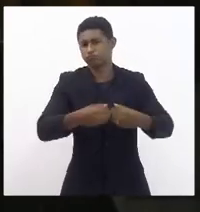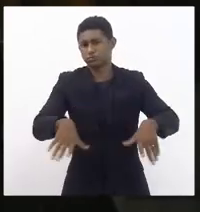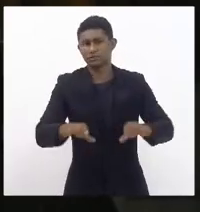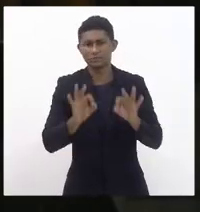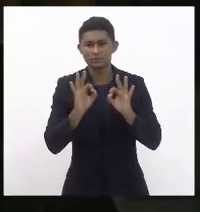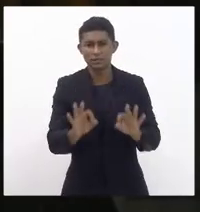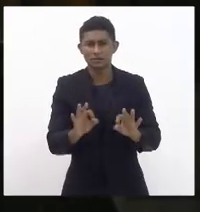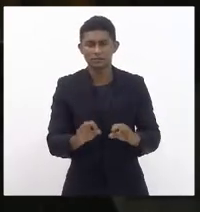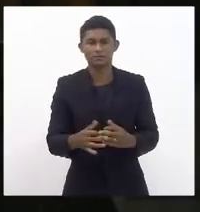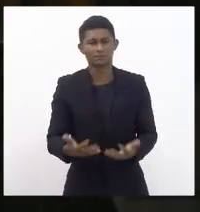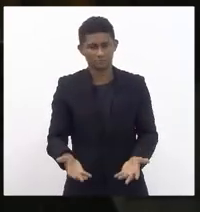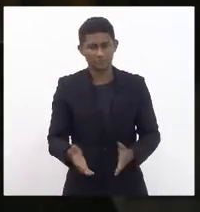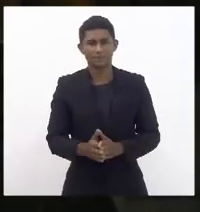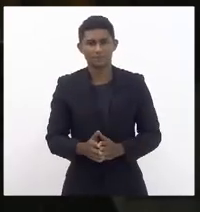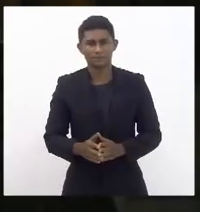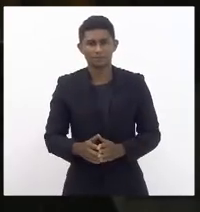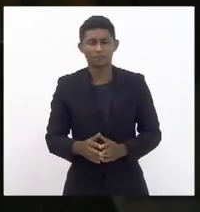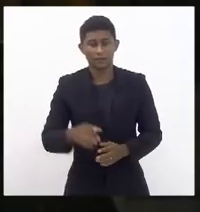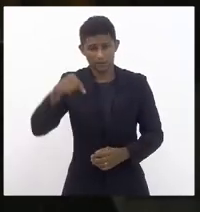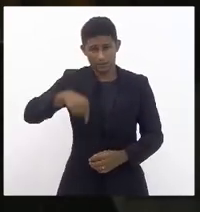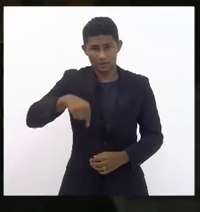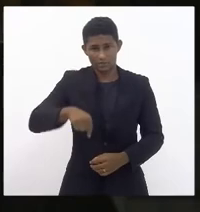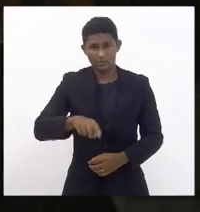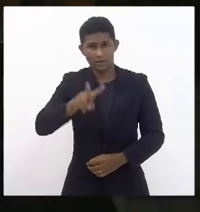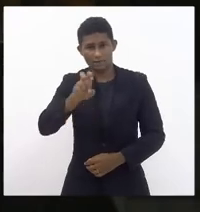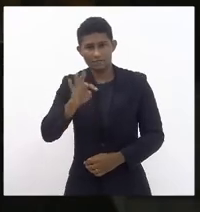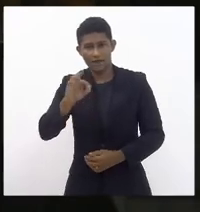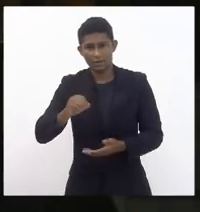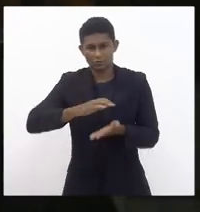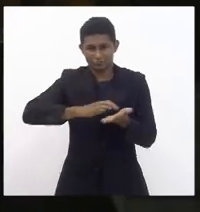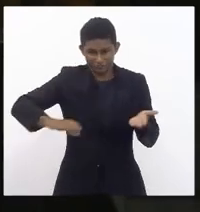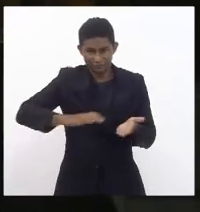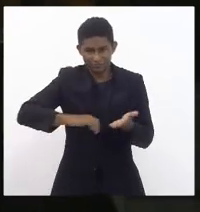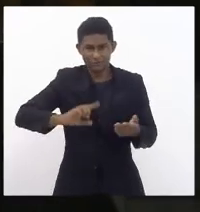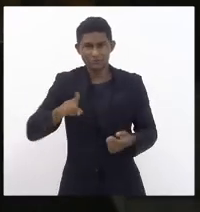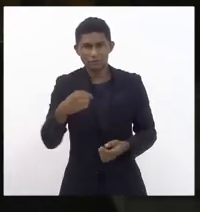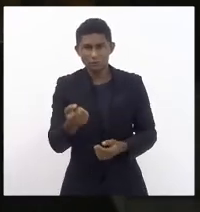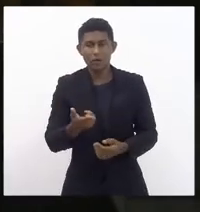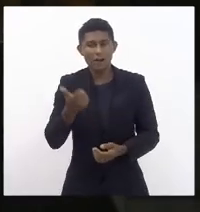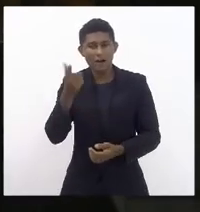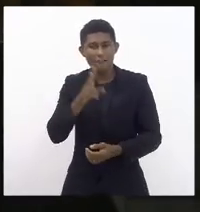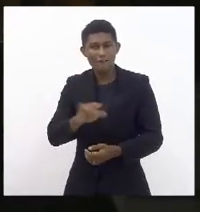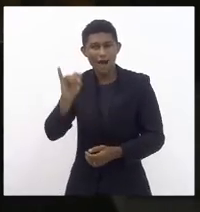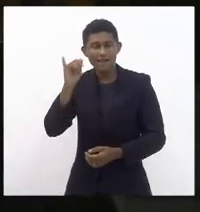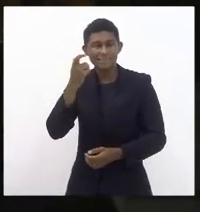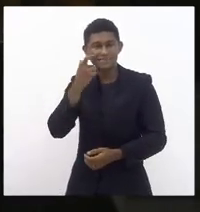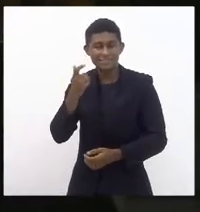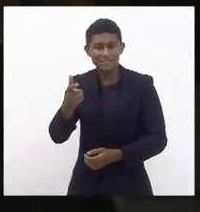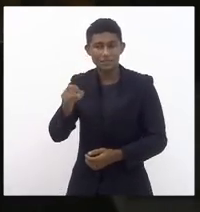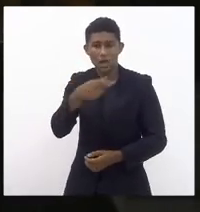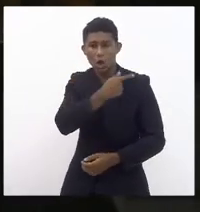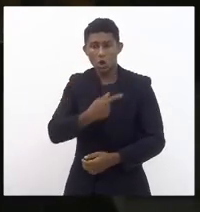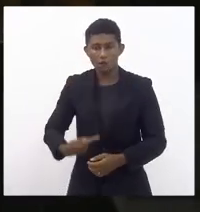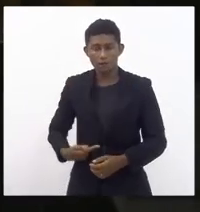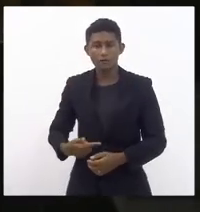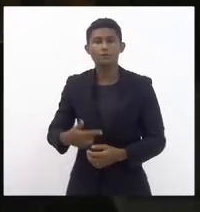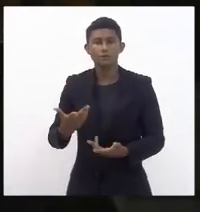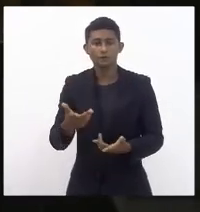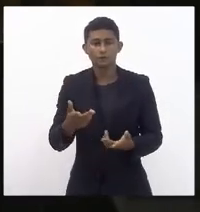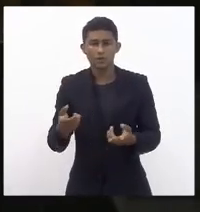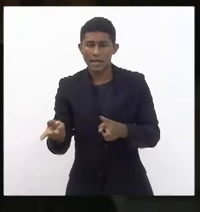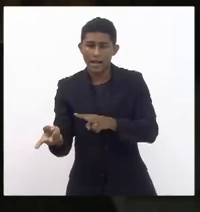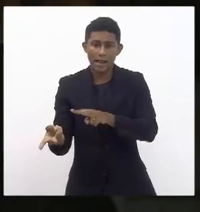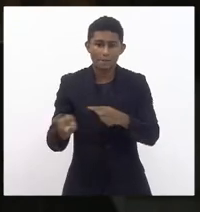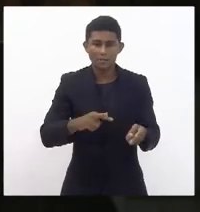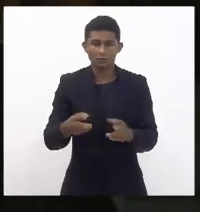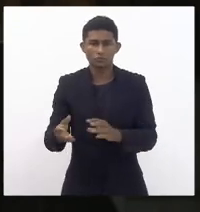e a gente que eu ia precisar apreciar o veto aqui no impasse com relação ao governo Já tirou o encaminhamento de